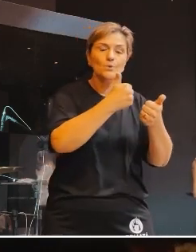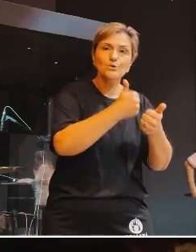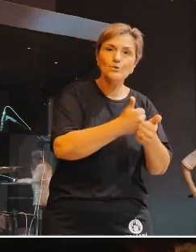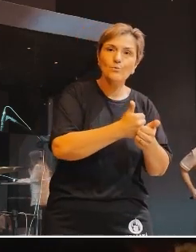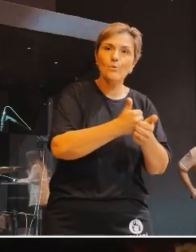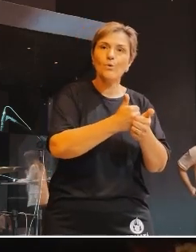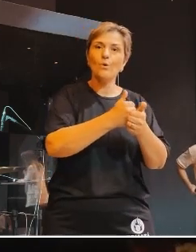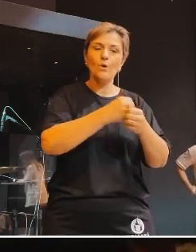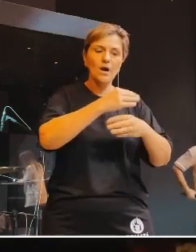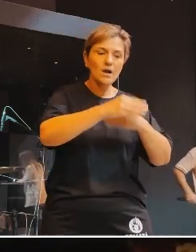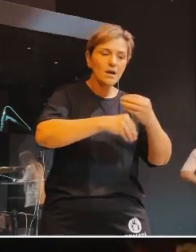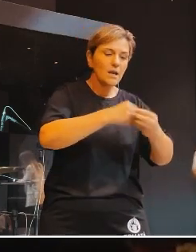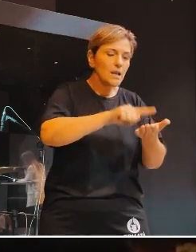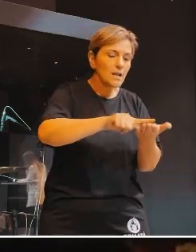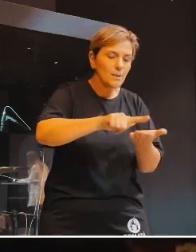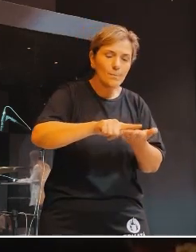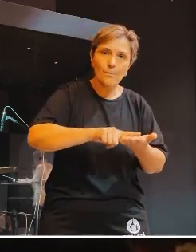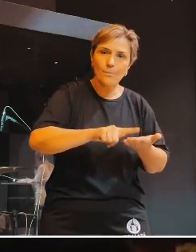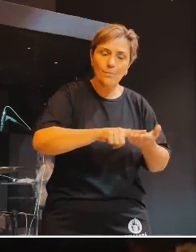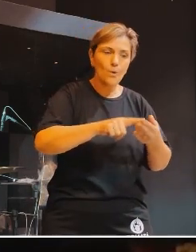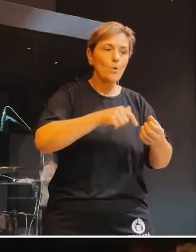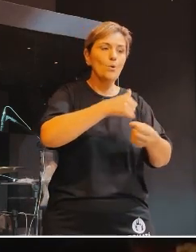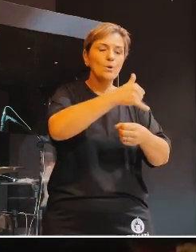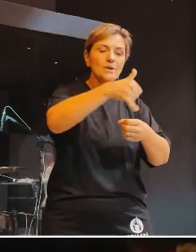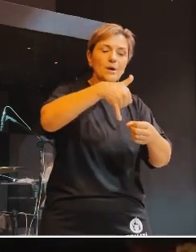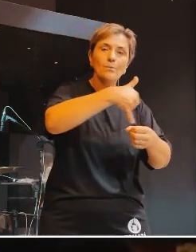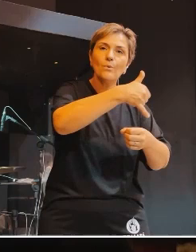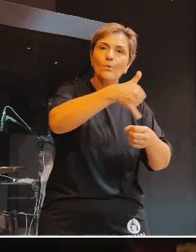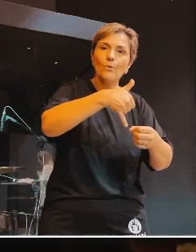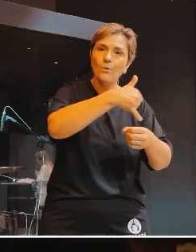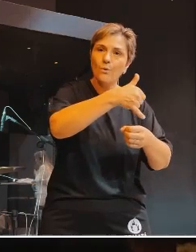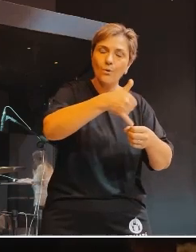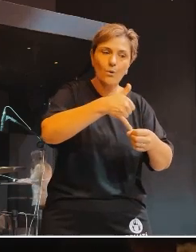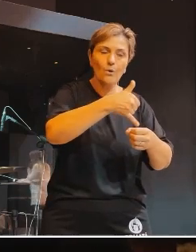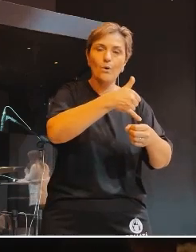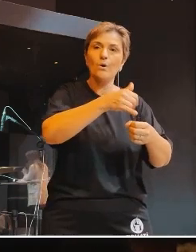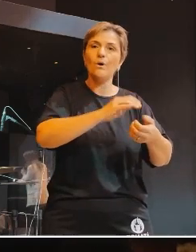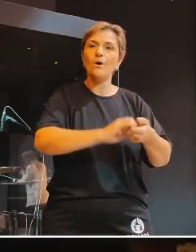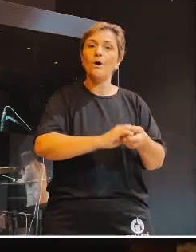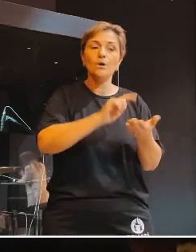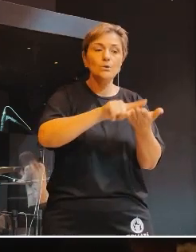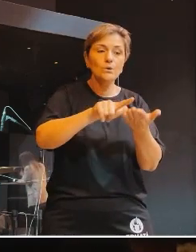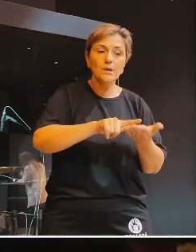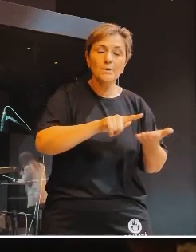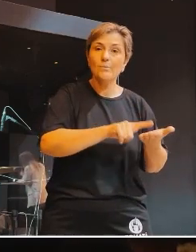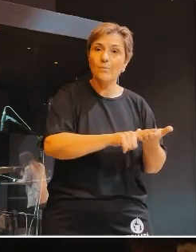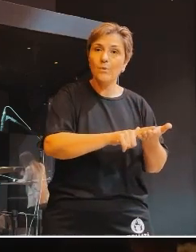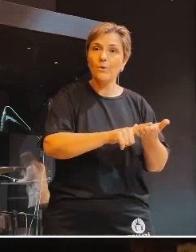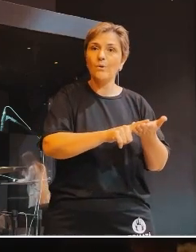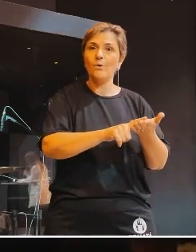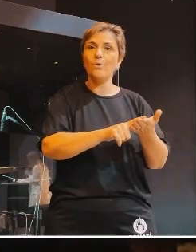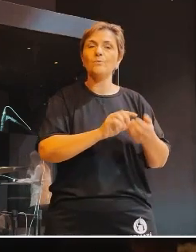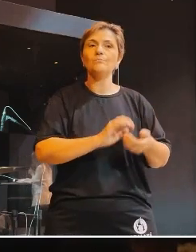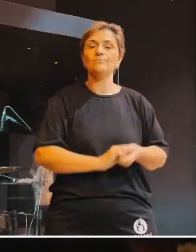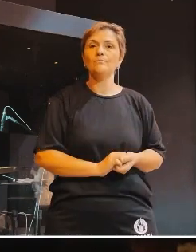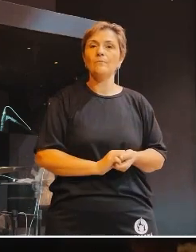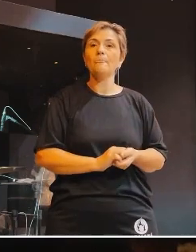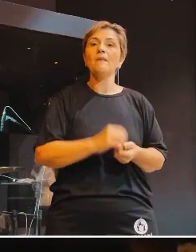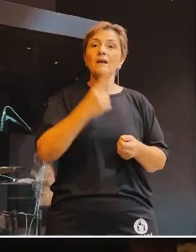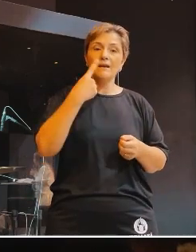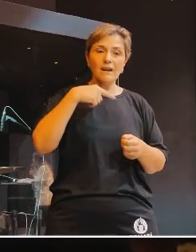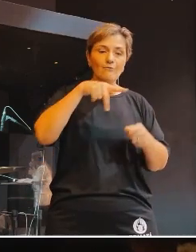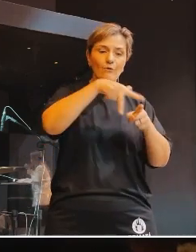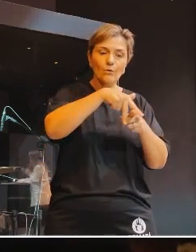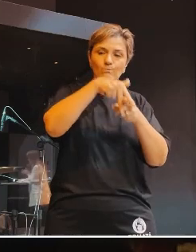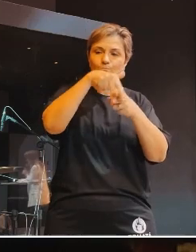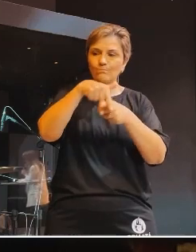lhe enfaixou as feridas, depois de derramar vinho e óleo nelas. Então colocou-o sobre o seu próprio animal,